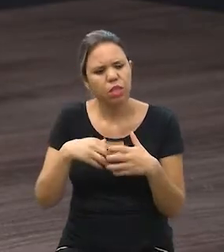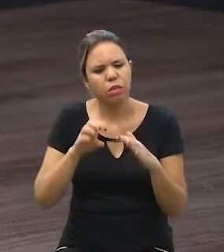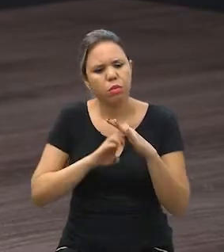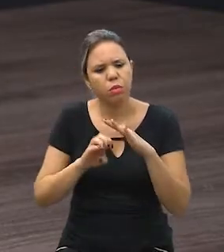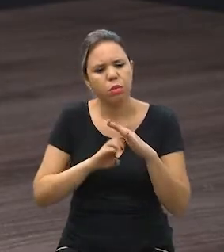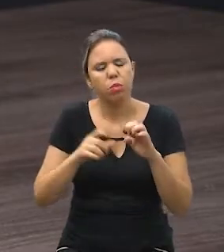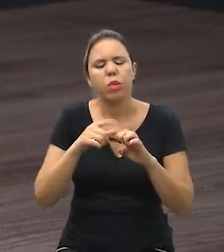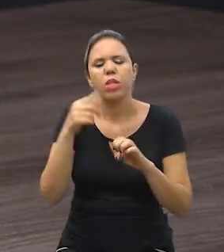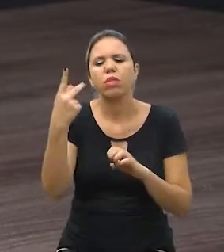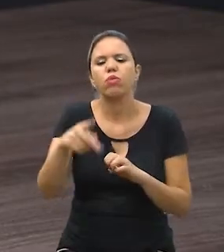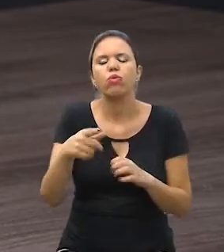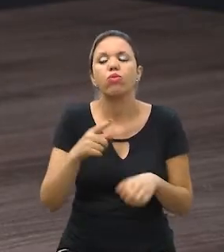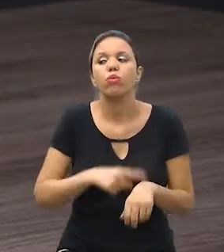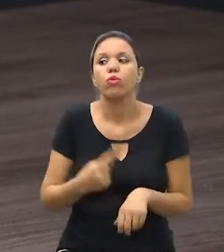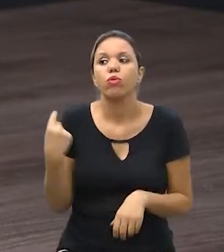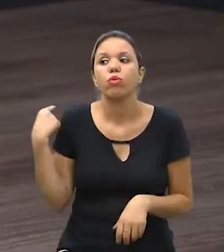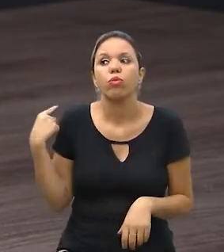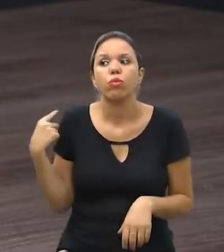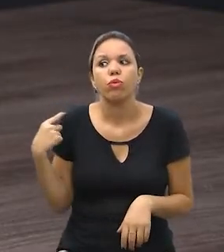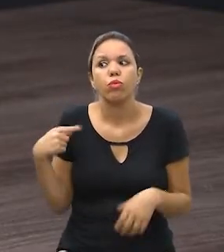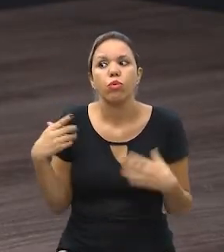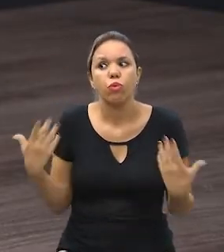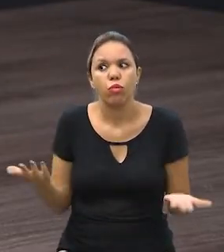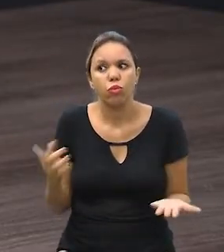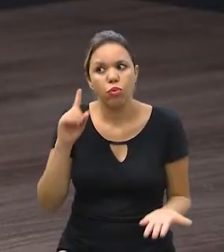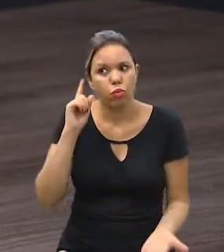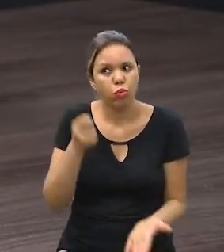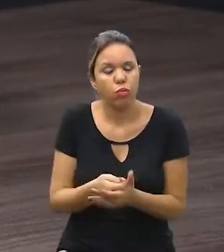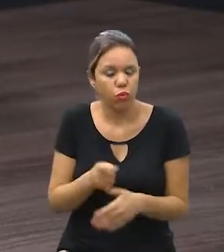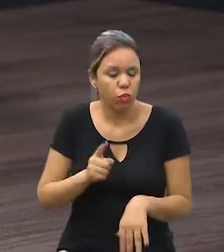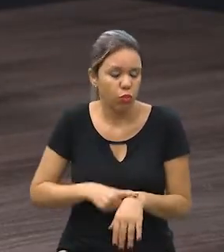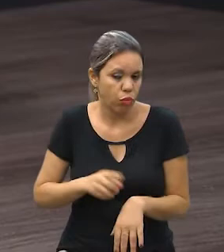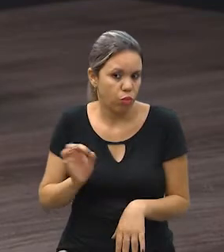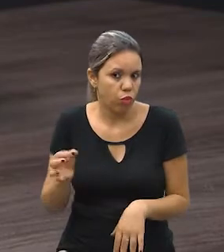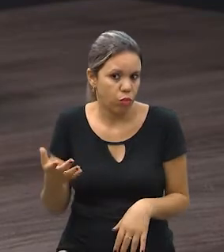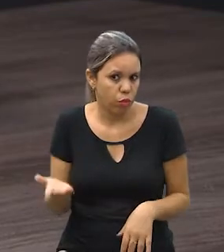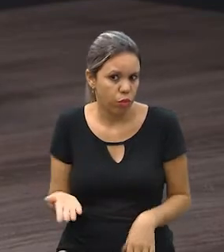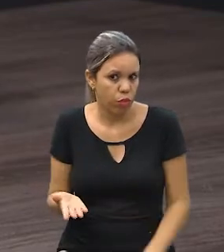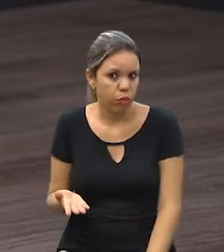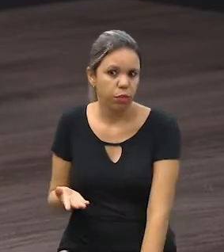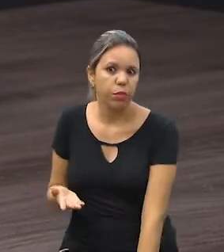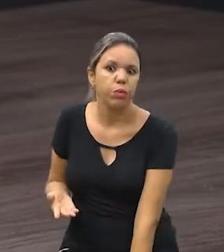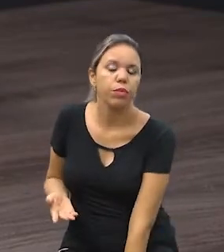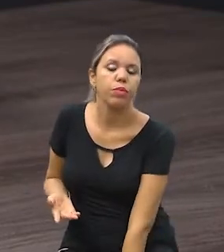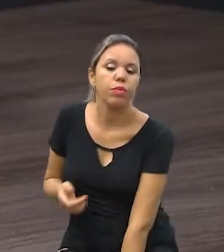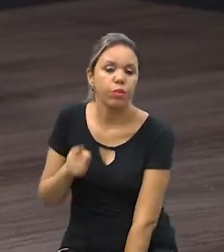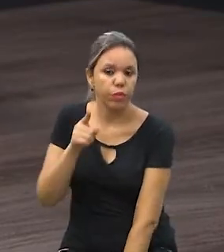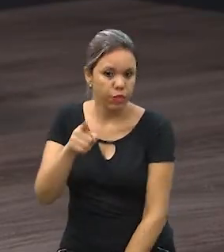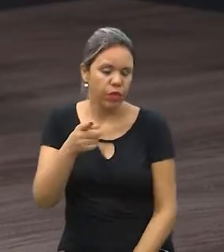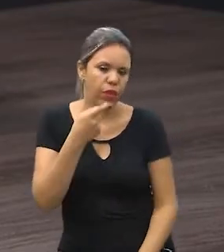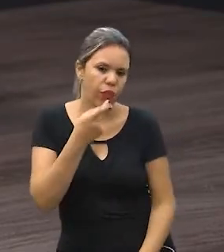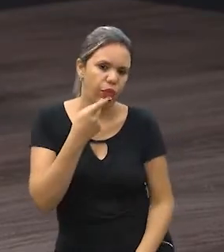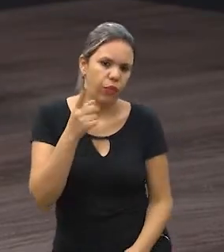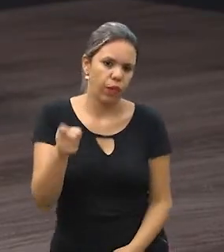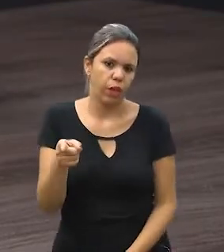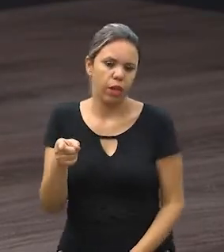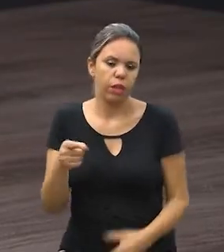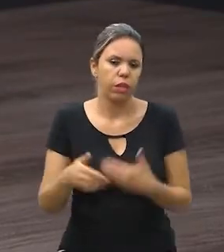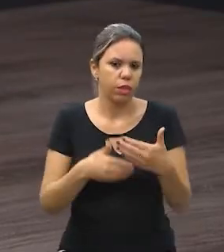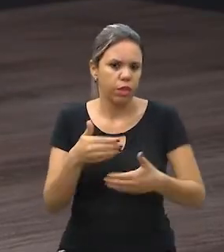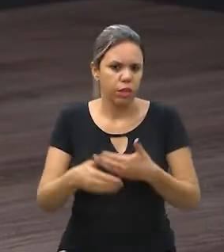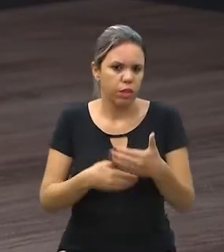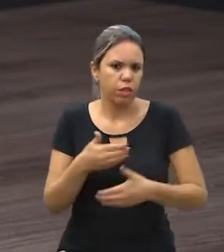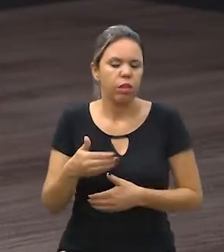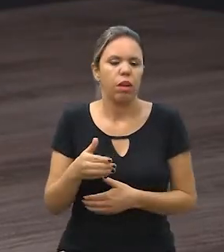empreender, nesse momento você então decidiu que era a hora. E aí você até falou que teve esse processo